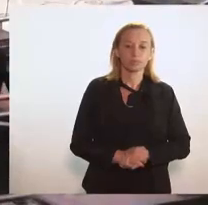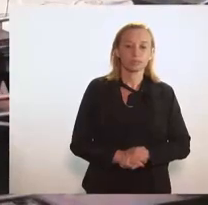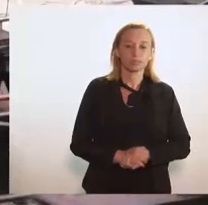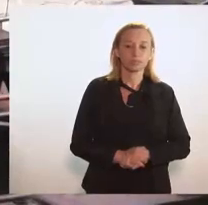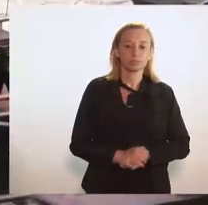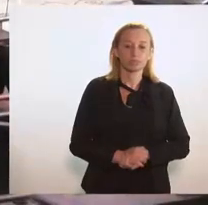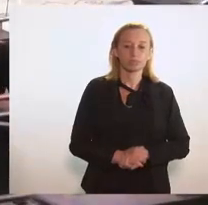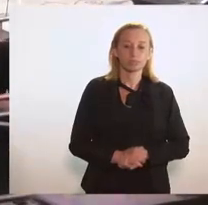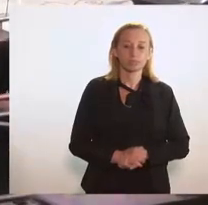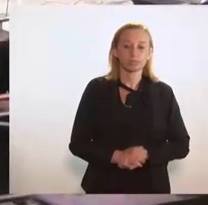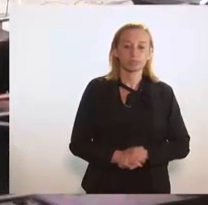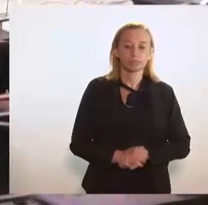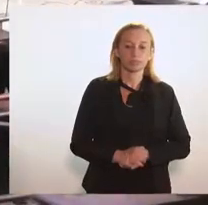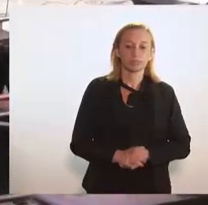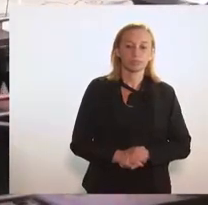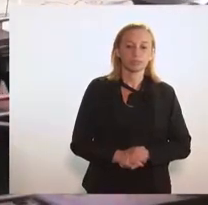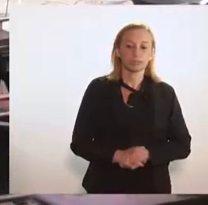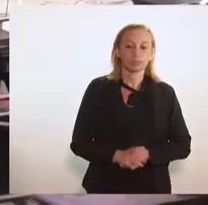E aí